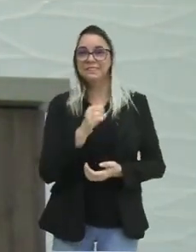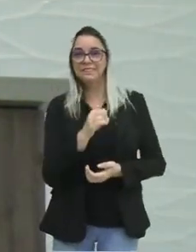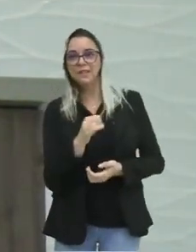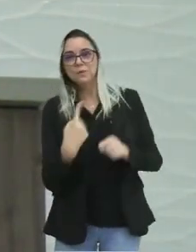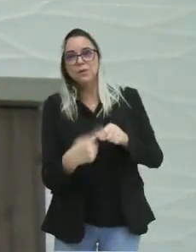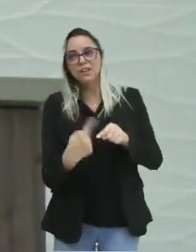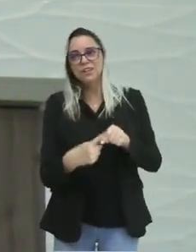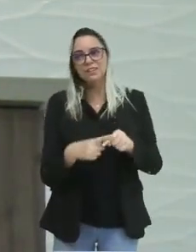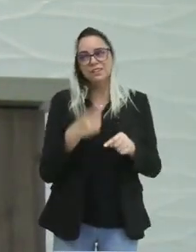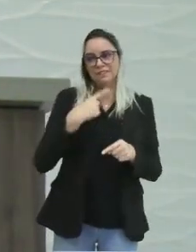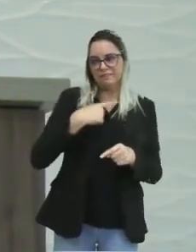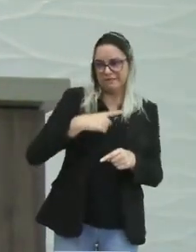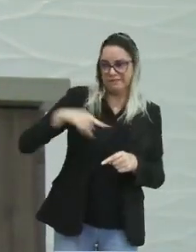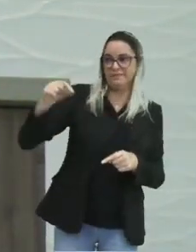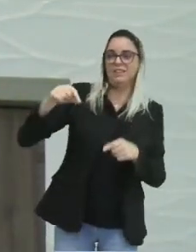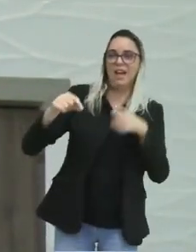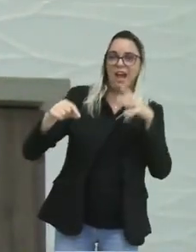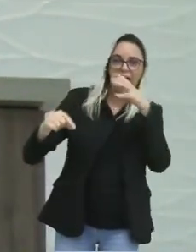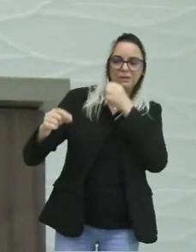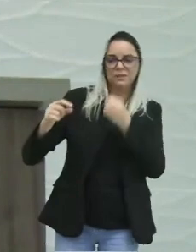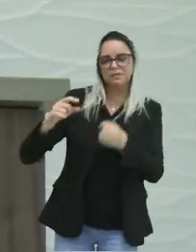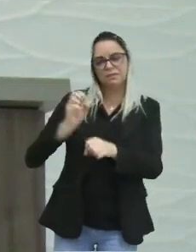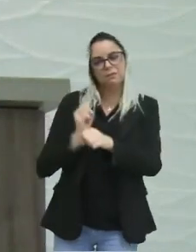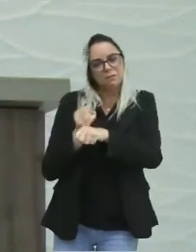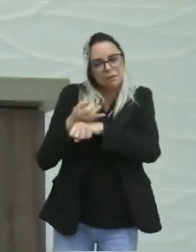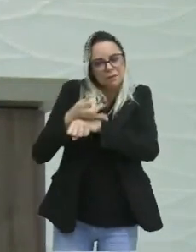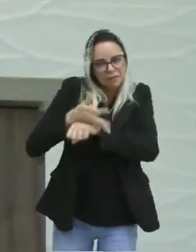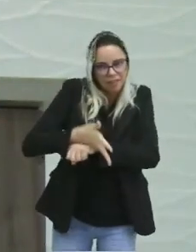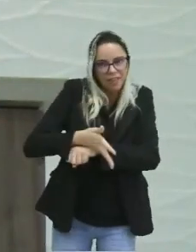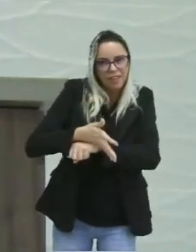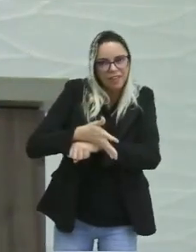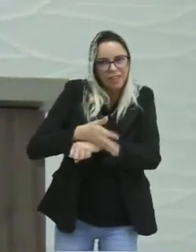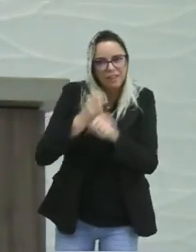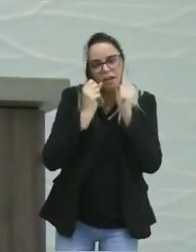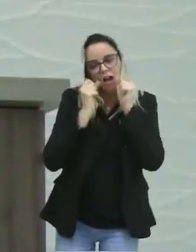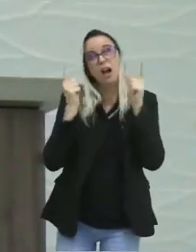para fazer uma ficha, para pegar uma ficha, para marcar um ultrassom.